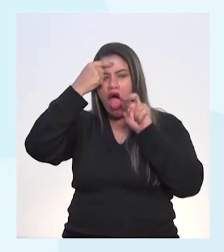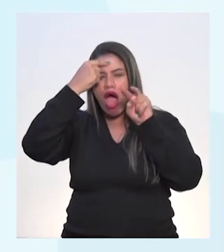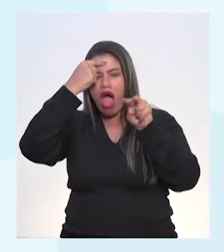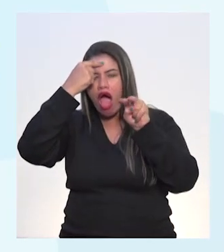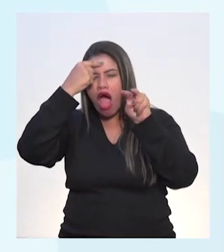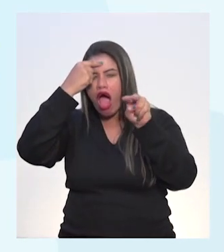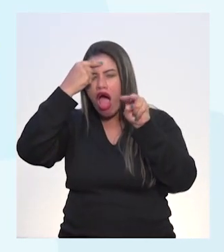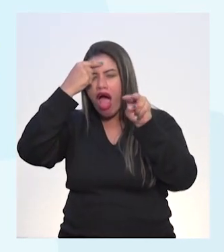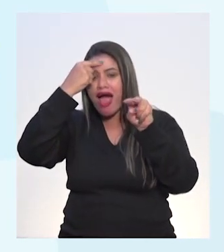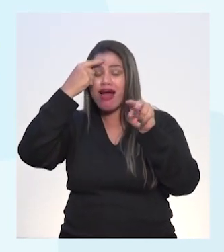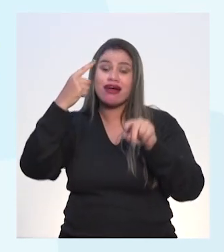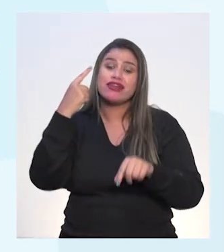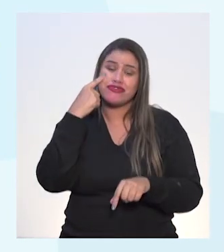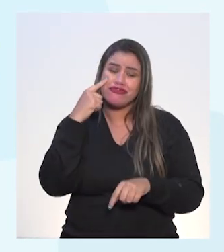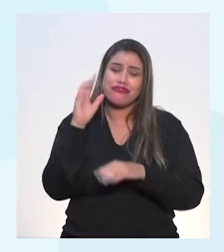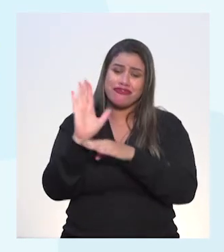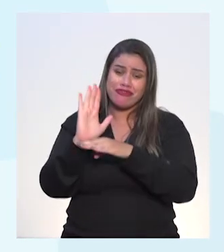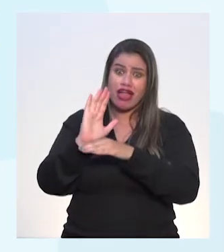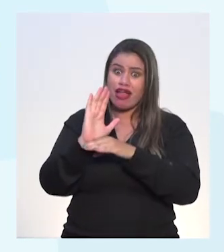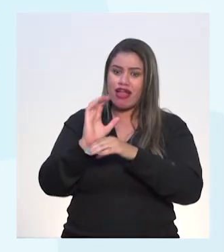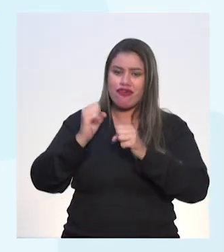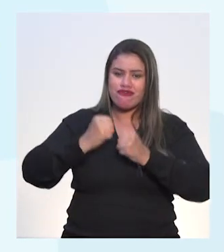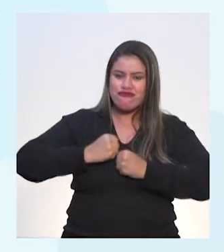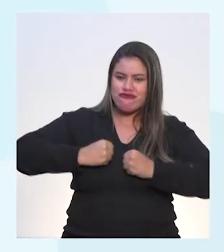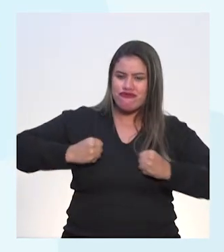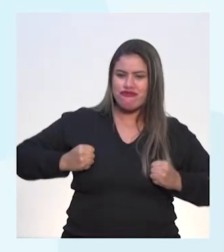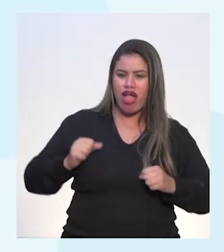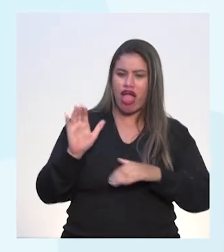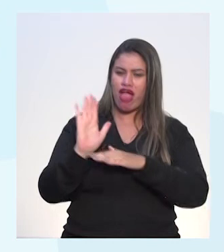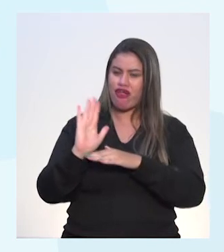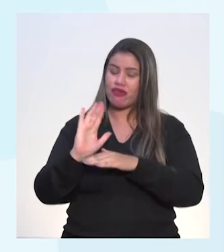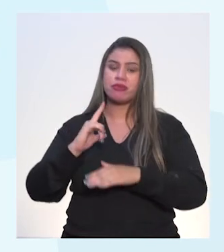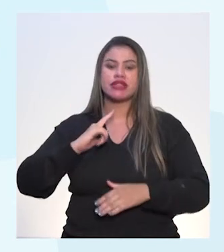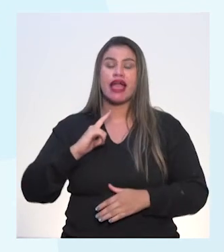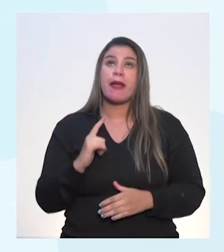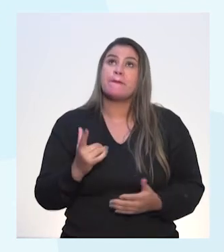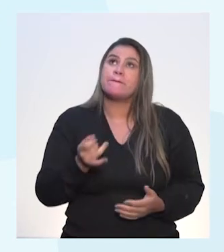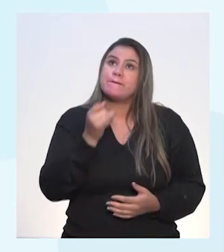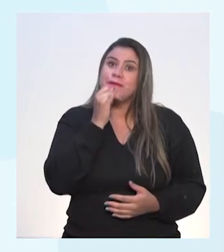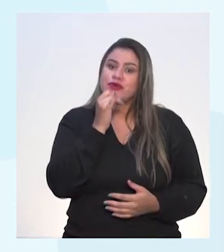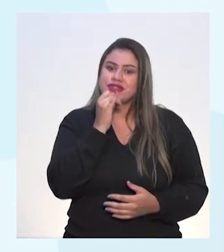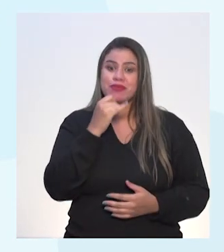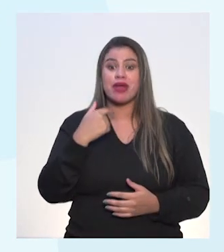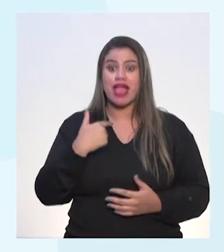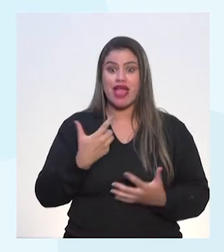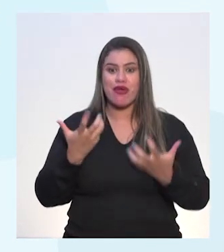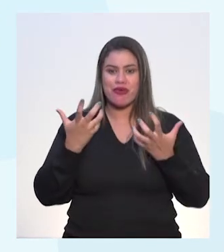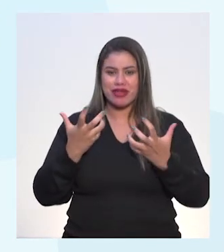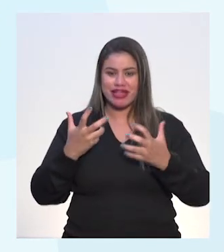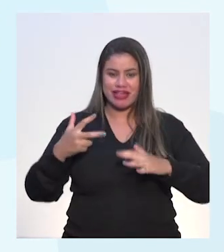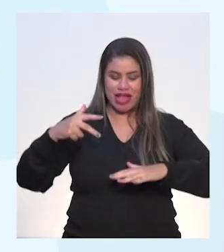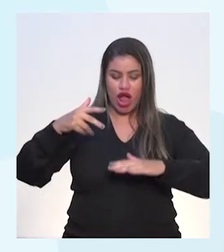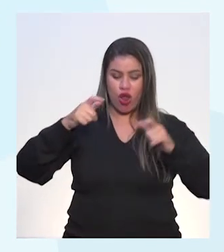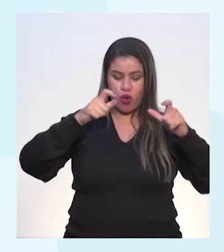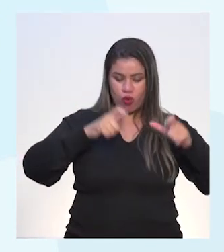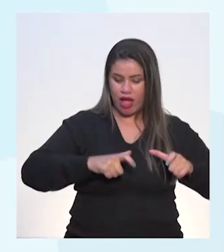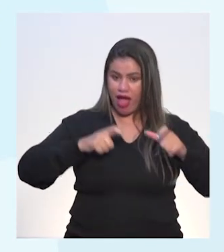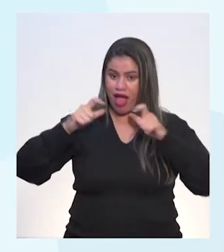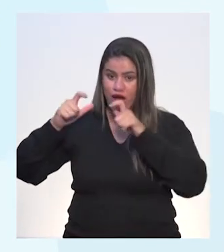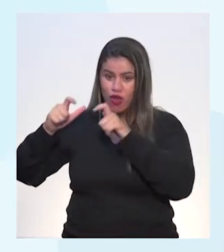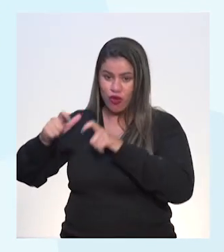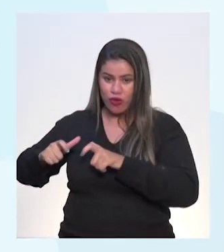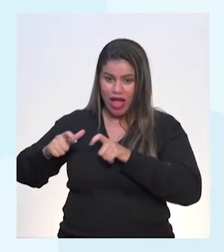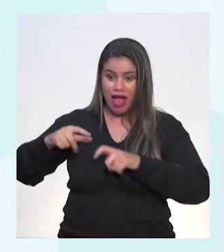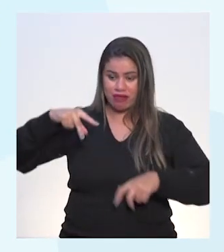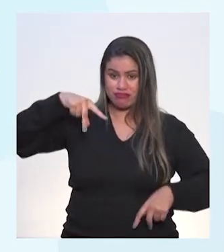vemos nos filmes de super-heróis né eu mesmo se eu pudesse eu gostaria de poder ocupar dois lugares ao mesmo tempo nem sei